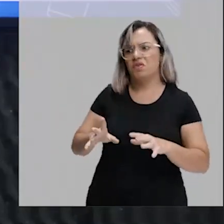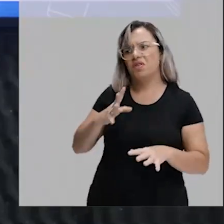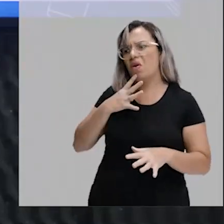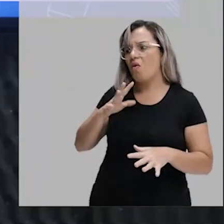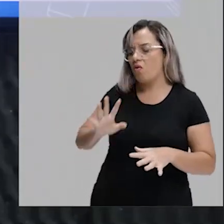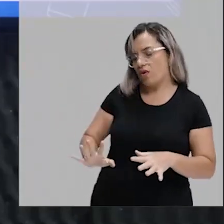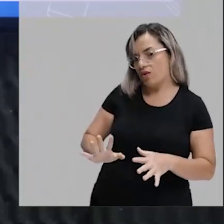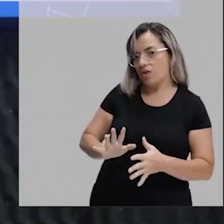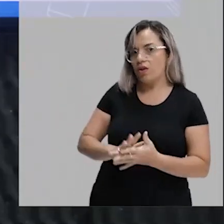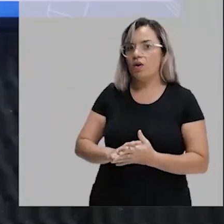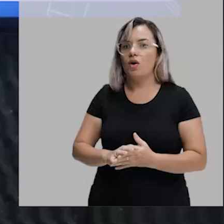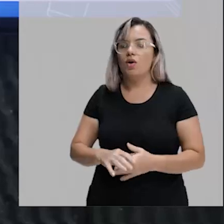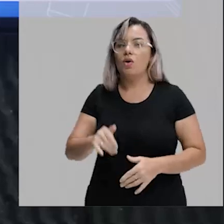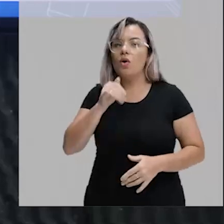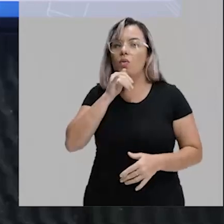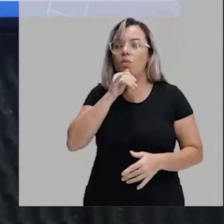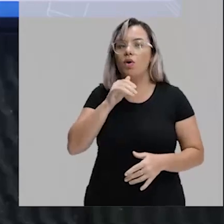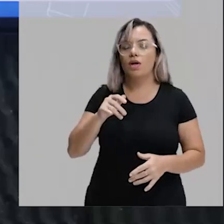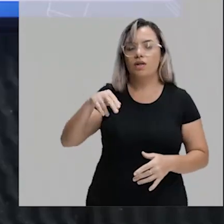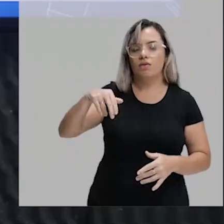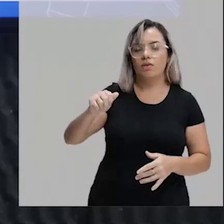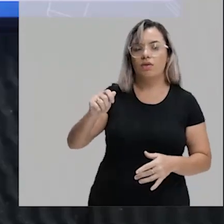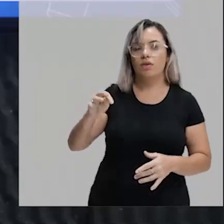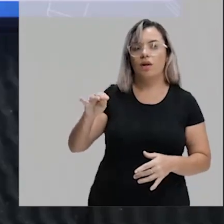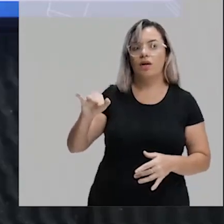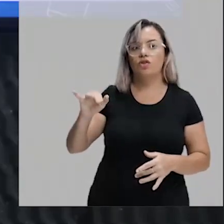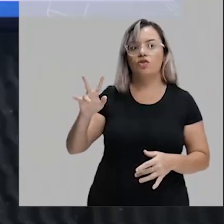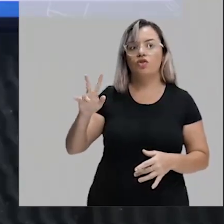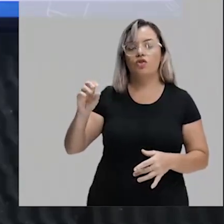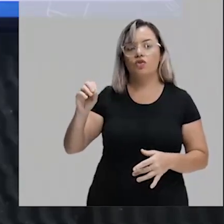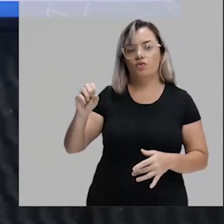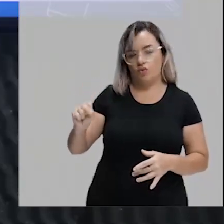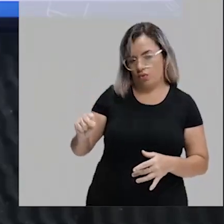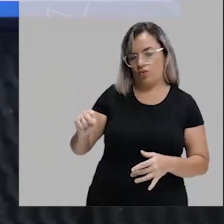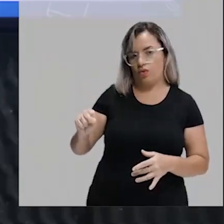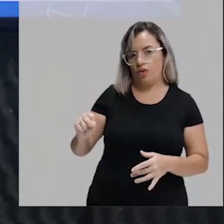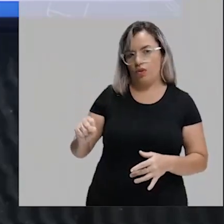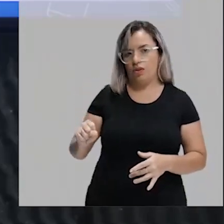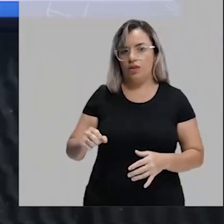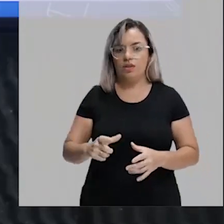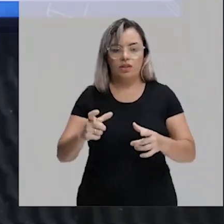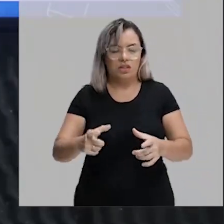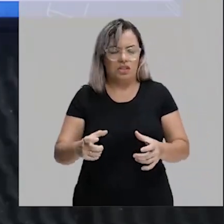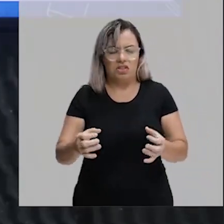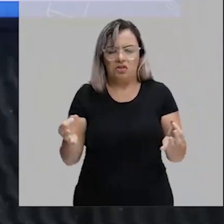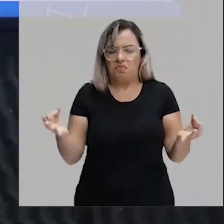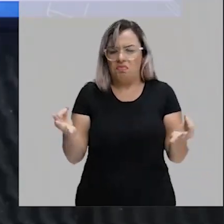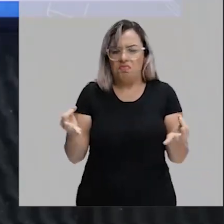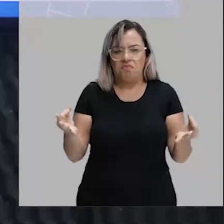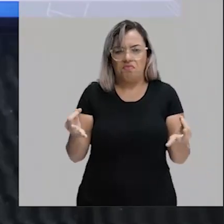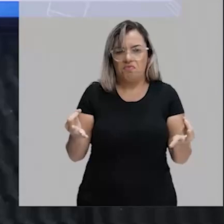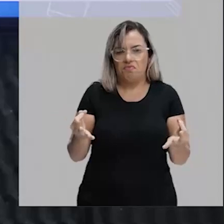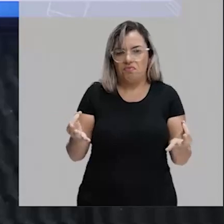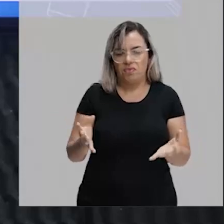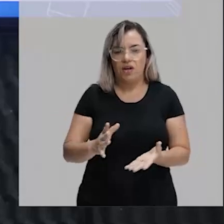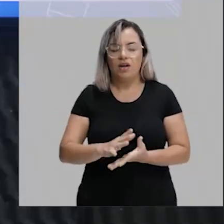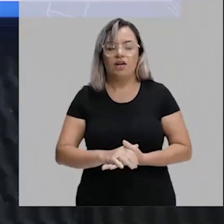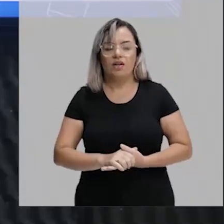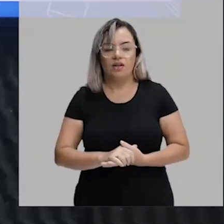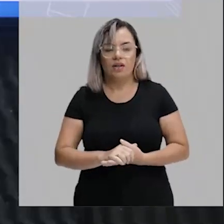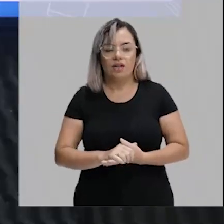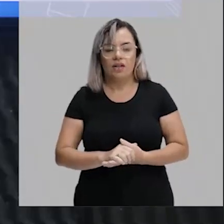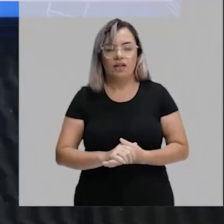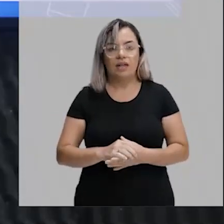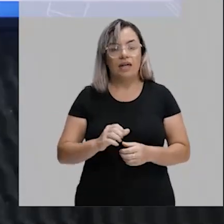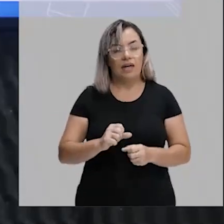por exemplo, desse paraíso, desse novo mundo. E, evidentemente, para a nobreza,